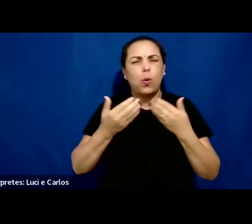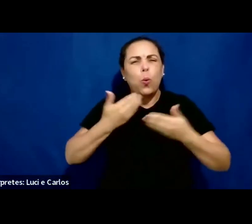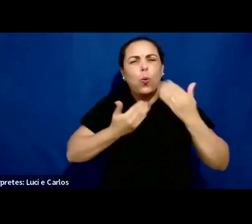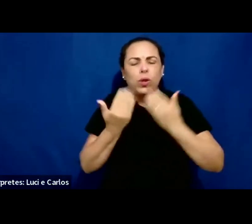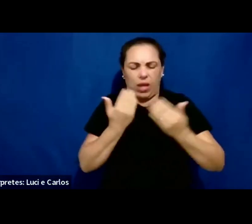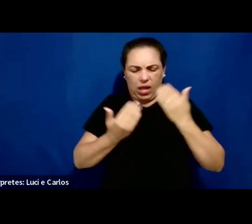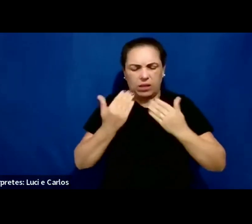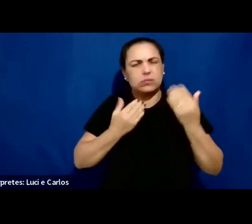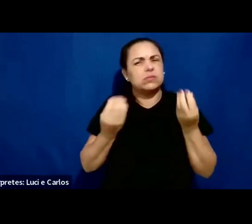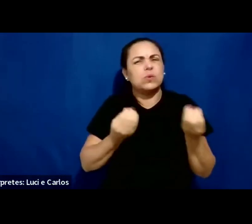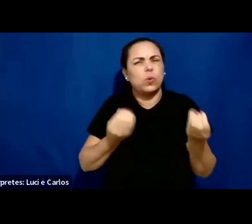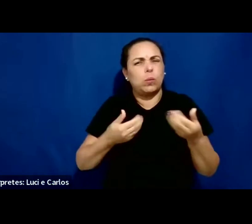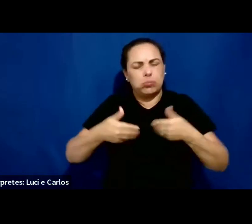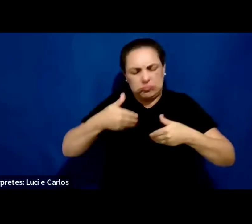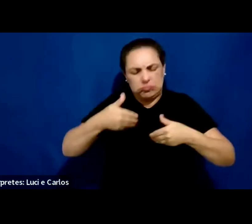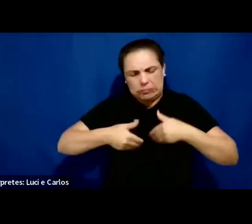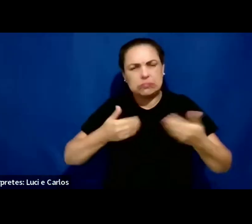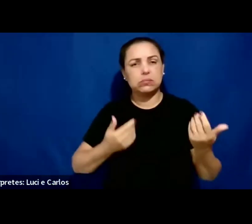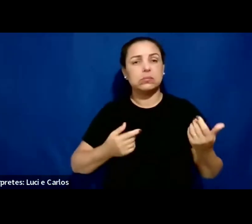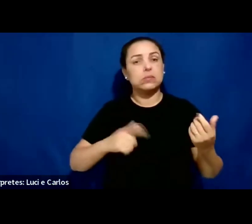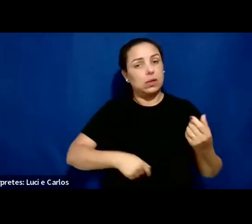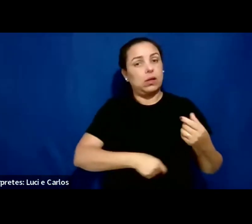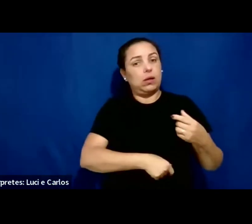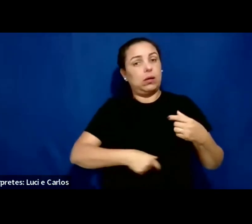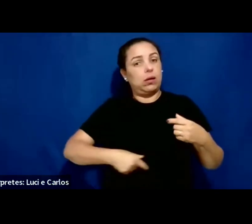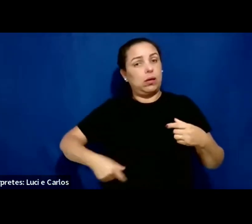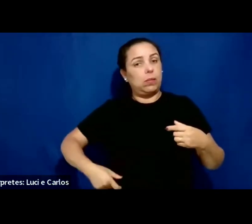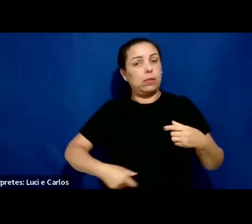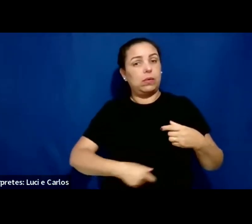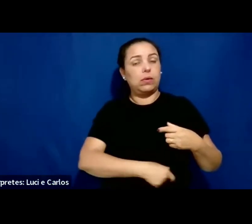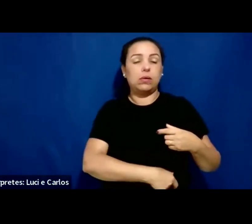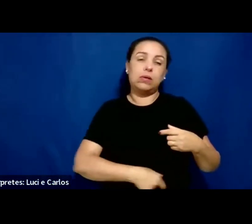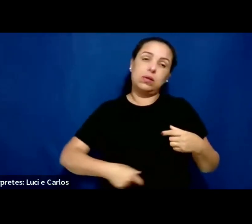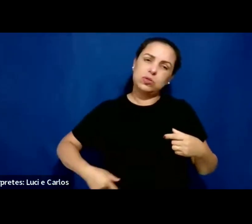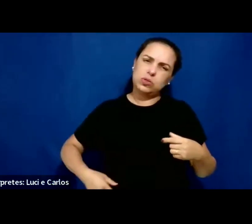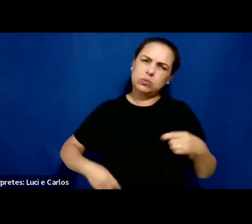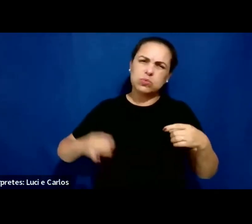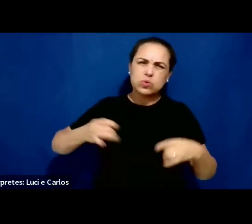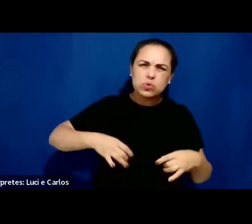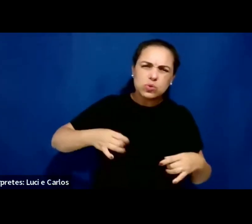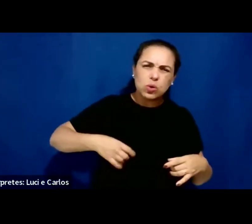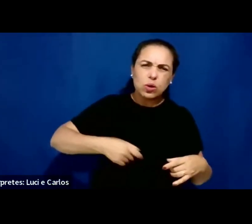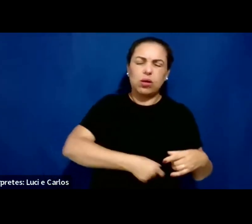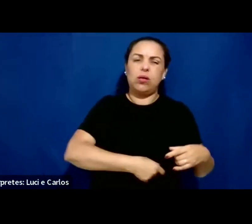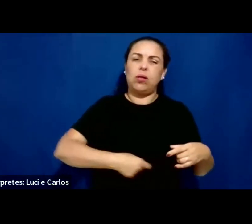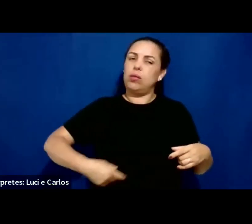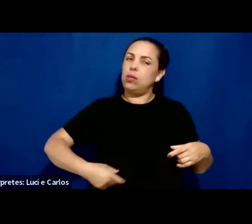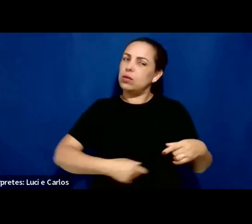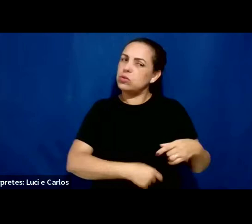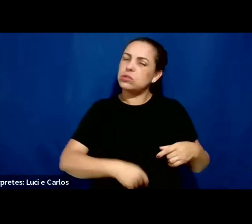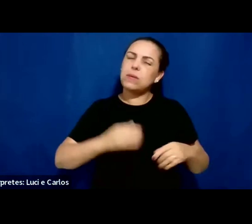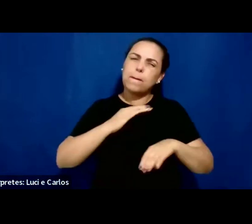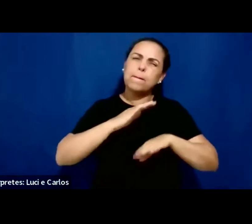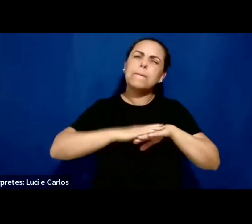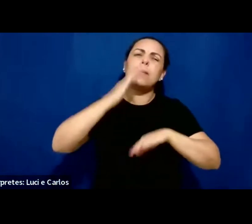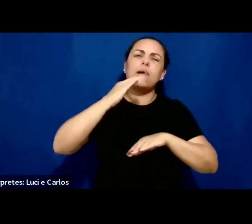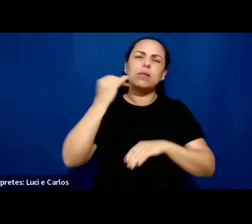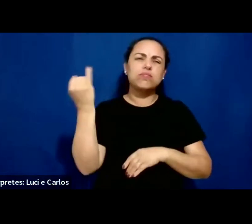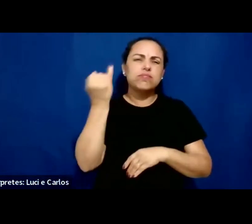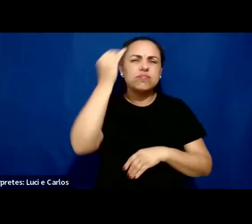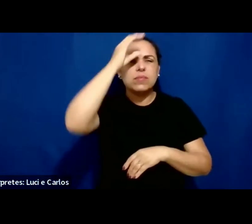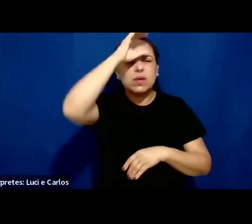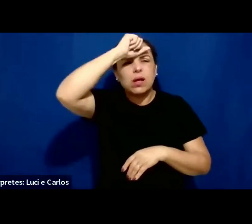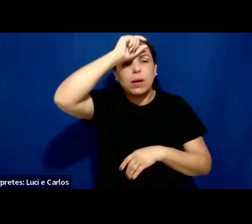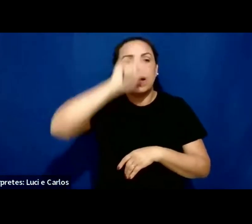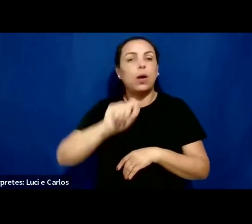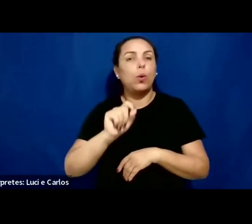porque só falar do intestino grosso, ele não trabalha independente. Infelizmente, ele trabalha com um conjunto, né?